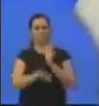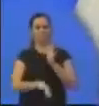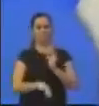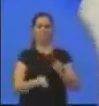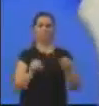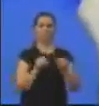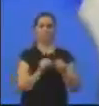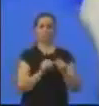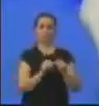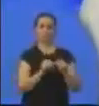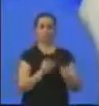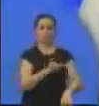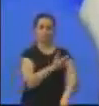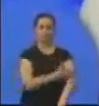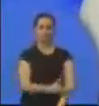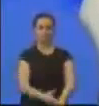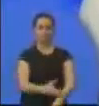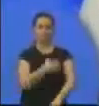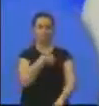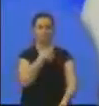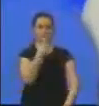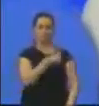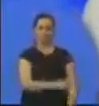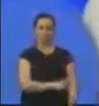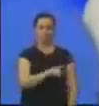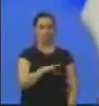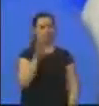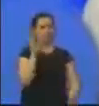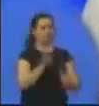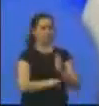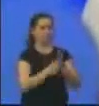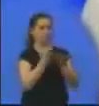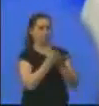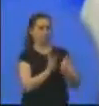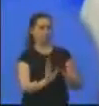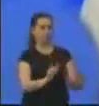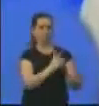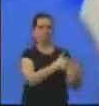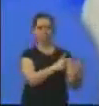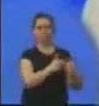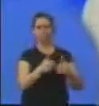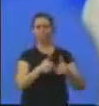tenho que fazer o exercício de uma outra forma. Eu tenho que eliminar esse problema. Como é que eu vou eliminar esse